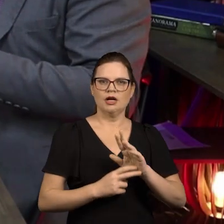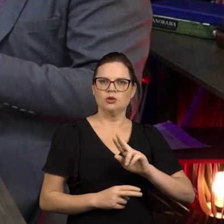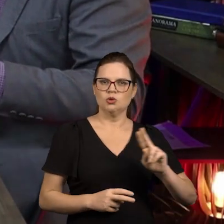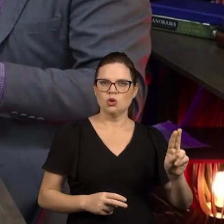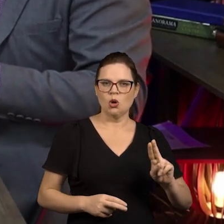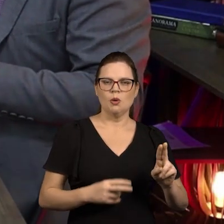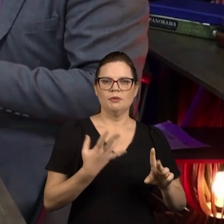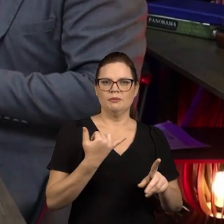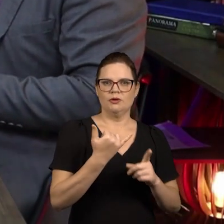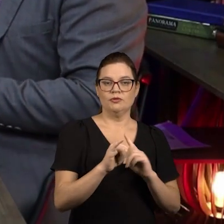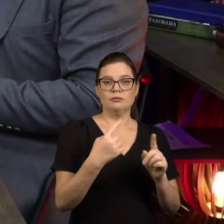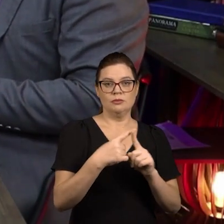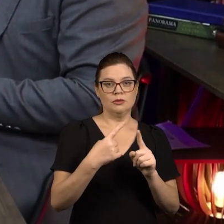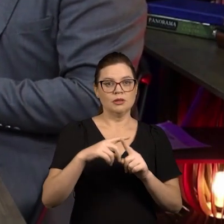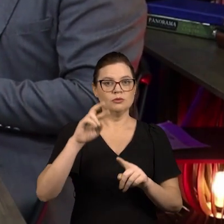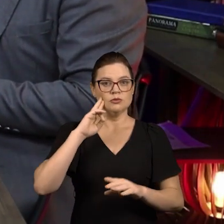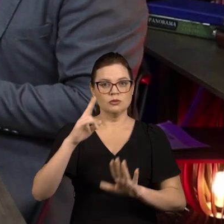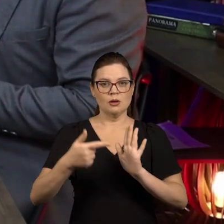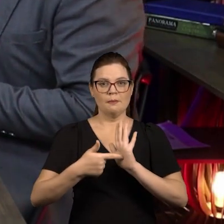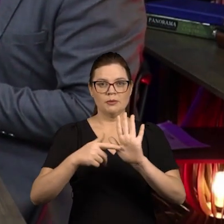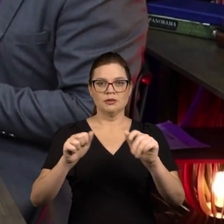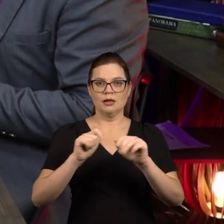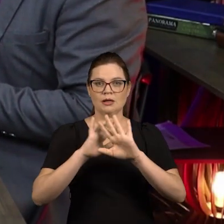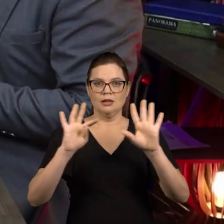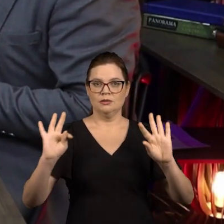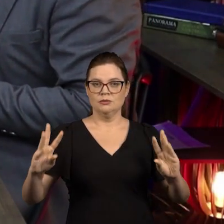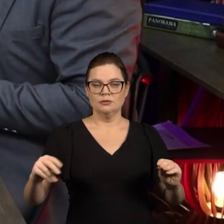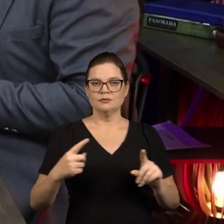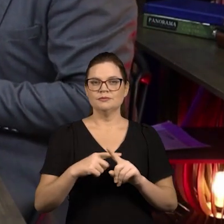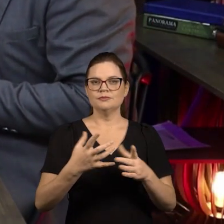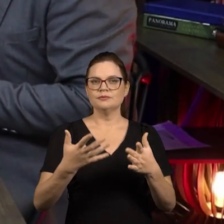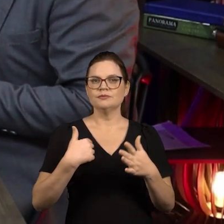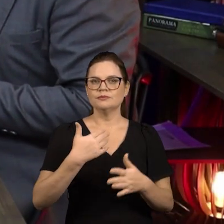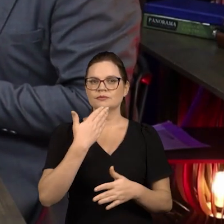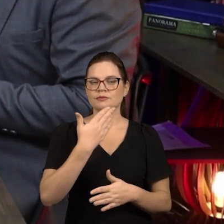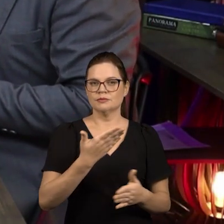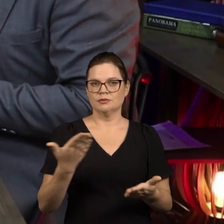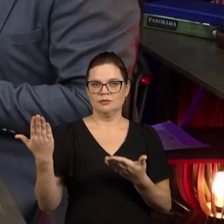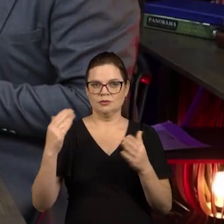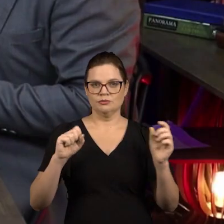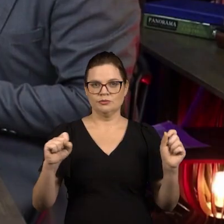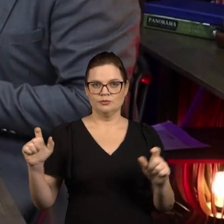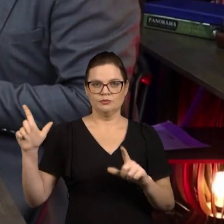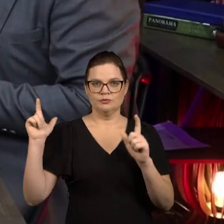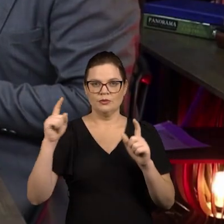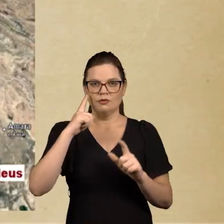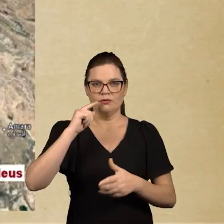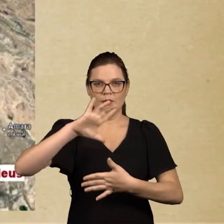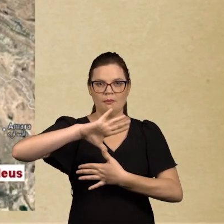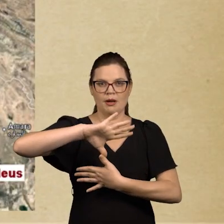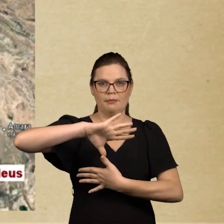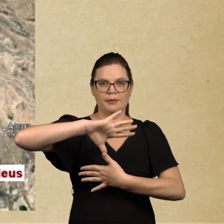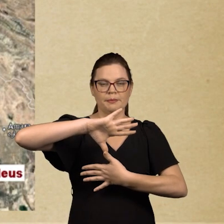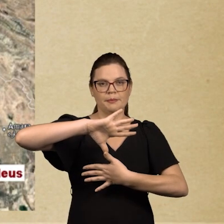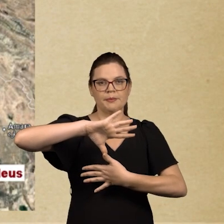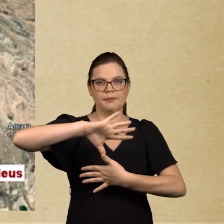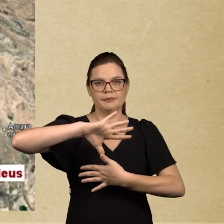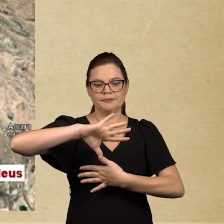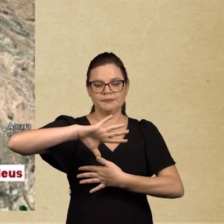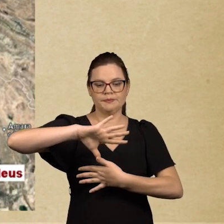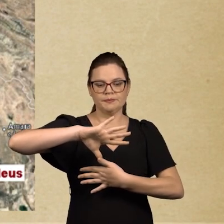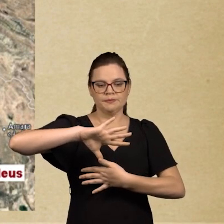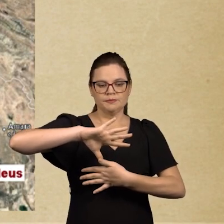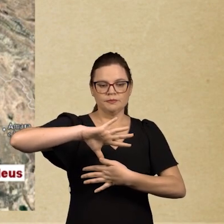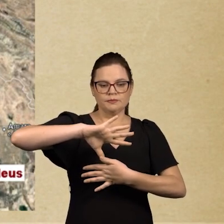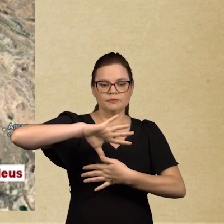porque o Senhor deixa registrados também. Mas eu gostaria que passasse aqui um quadro, nós vamos ter um mapa que é muito interessante, que